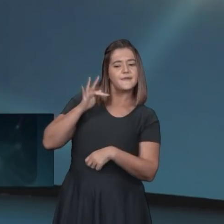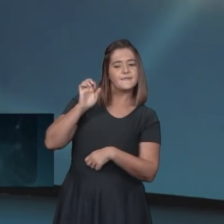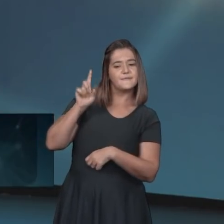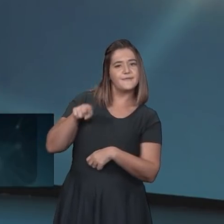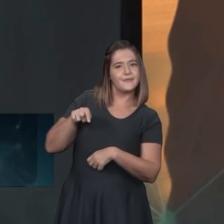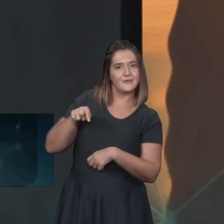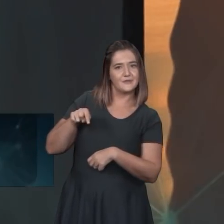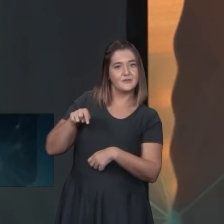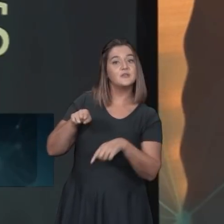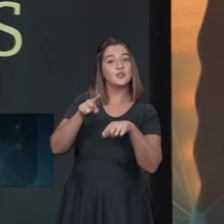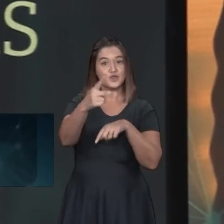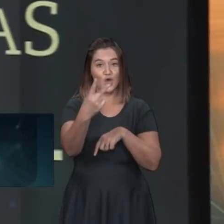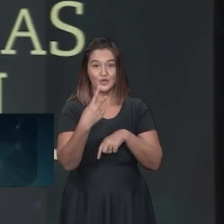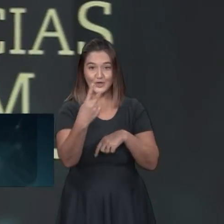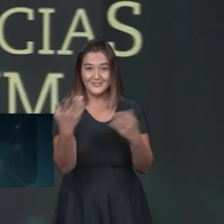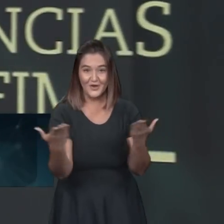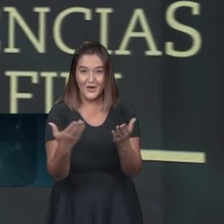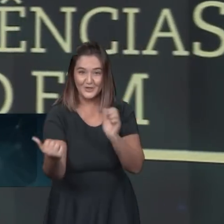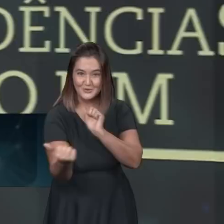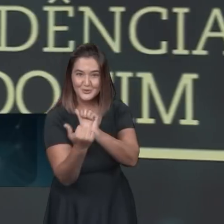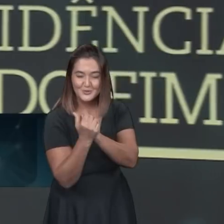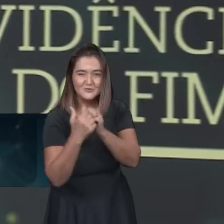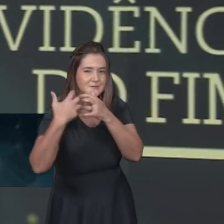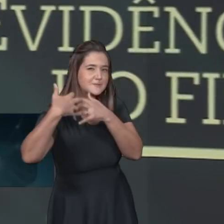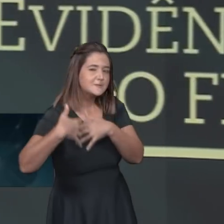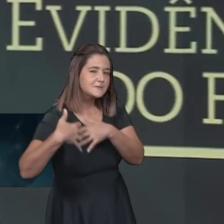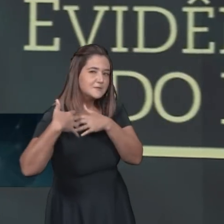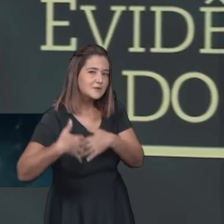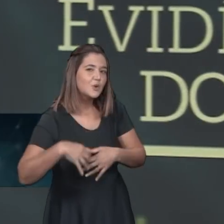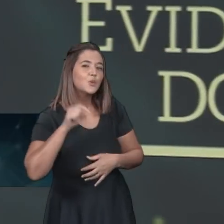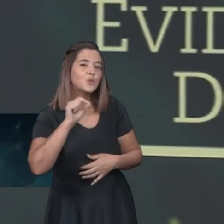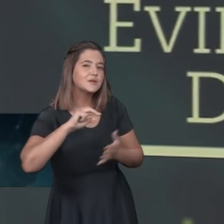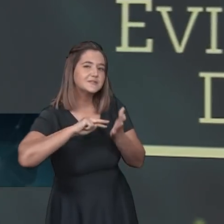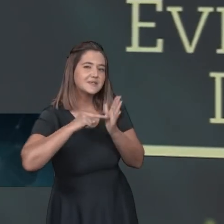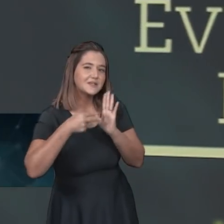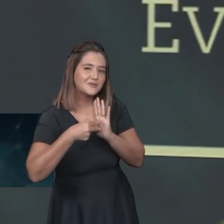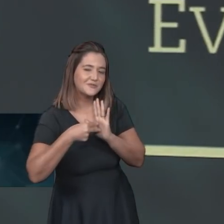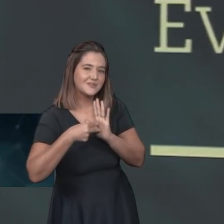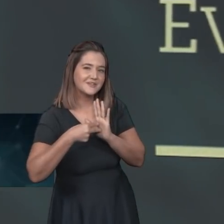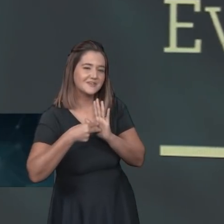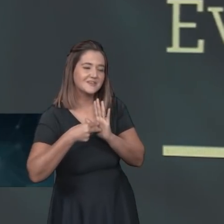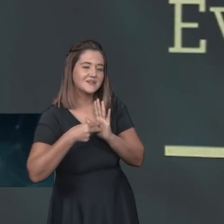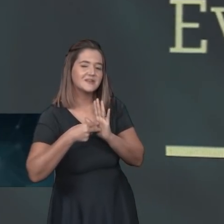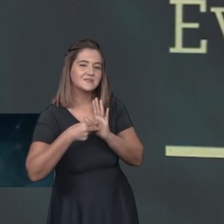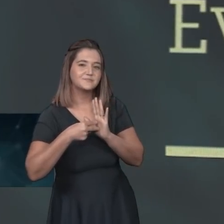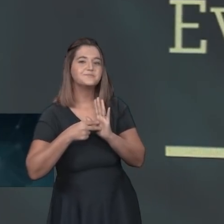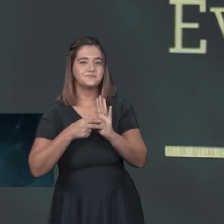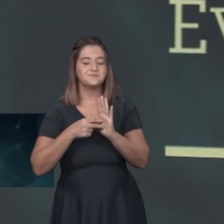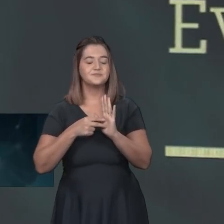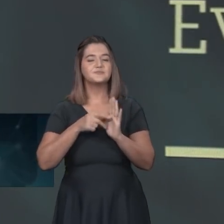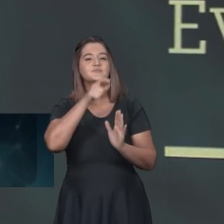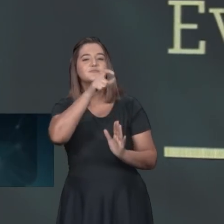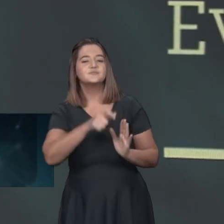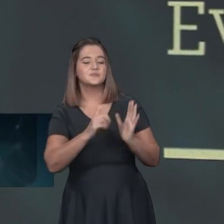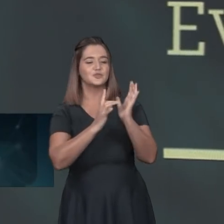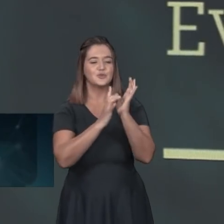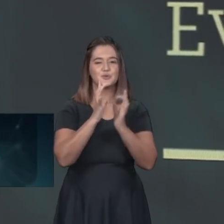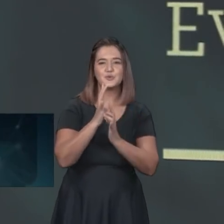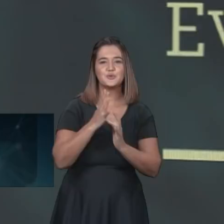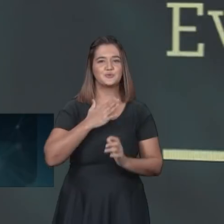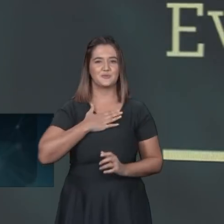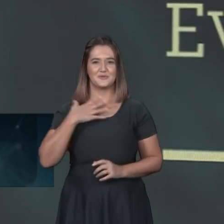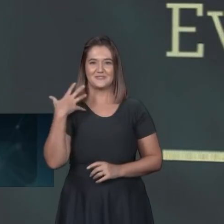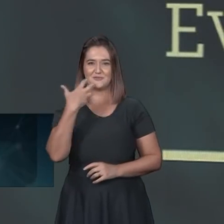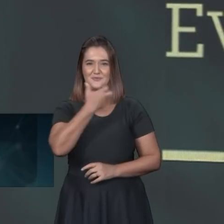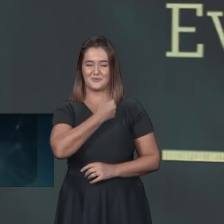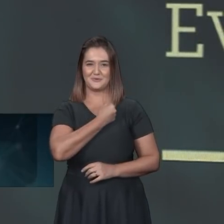Salvador. Mas diferente de qualquer outra matéria que eu possa lecionar na faculdade, essa aqui tem um apelo especial. Eu